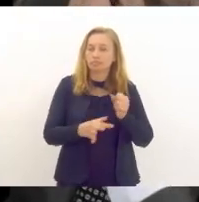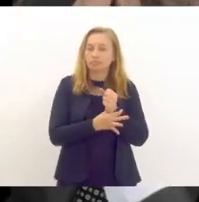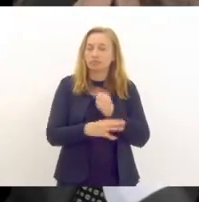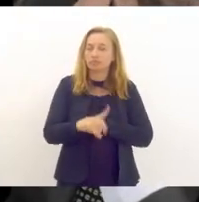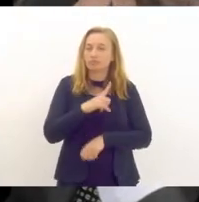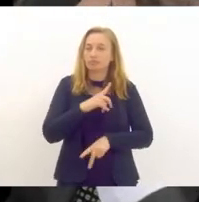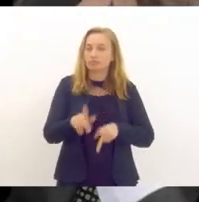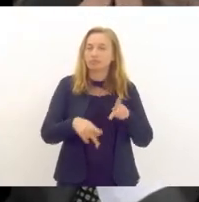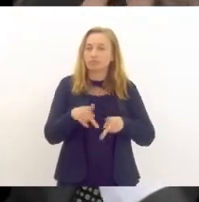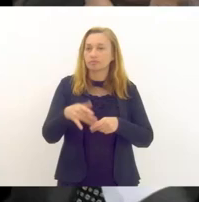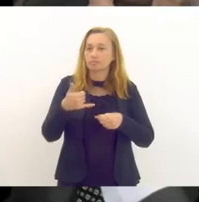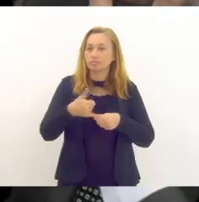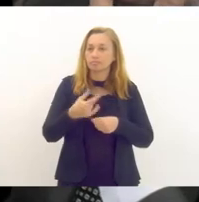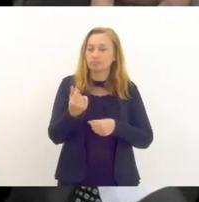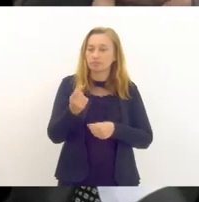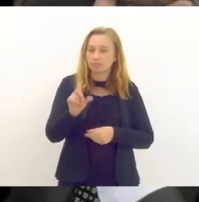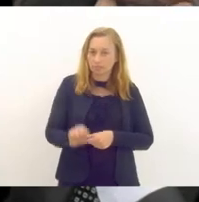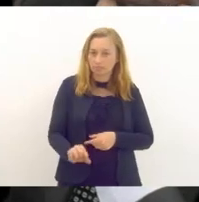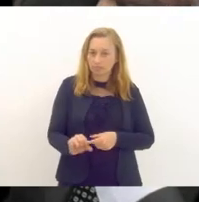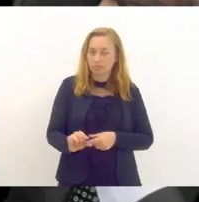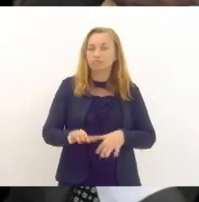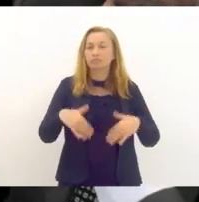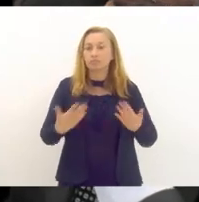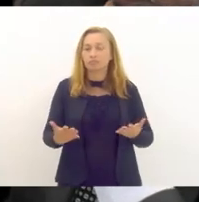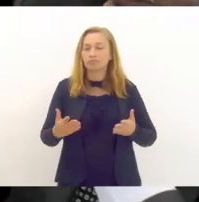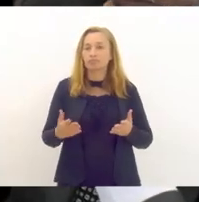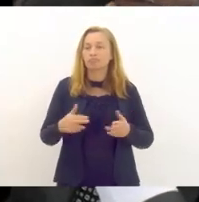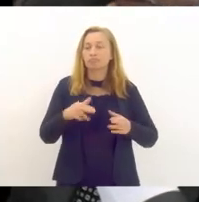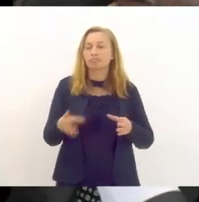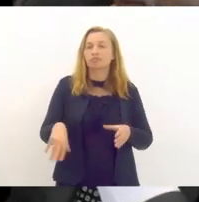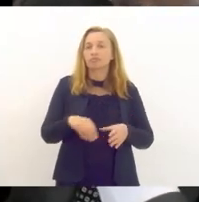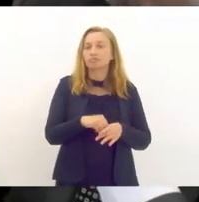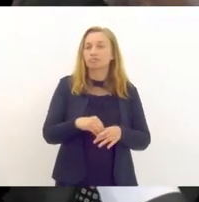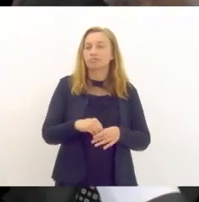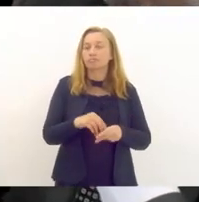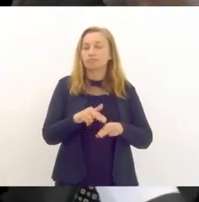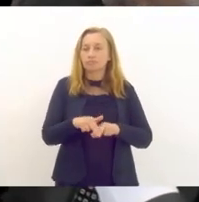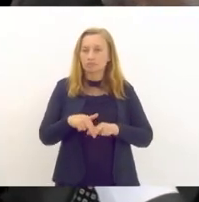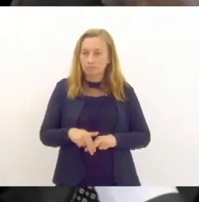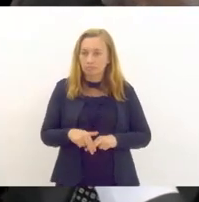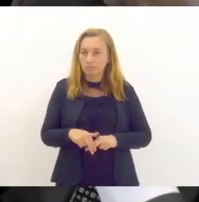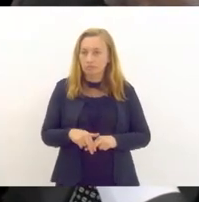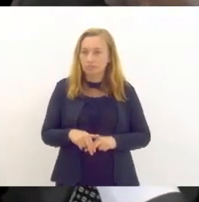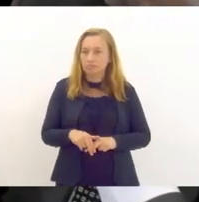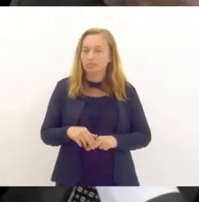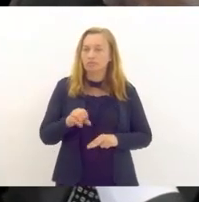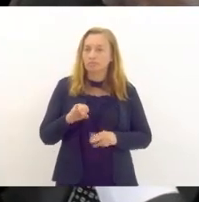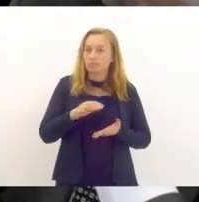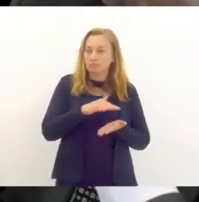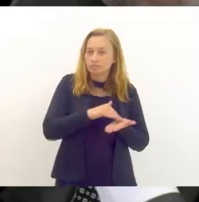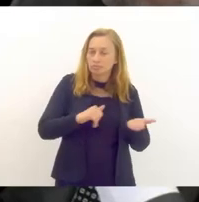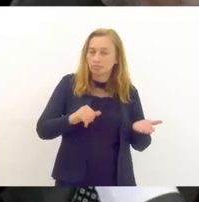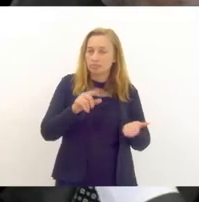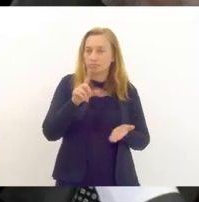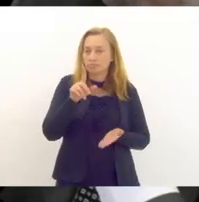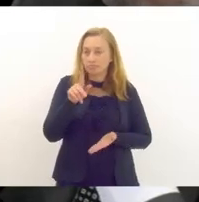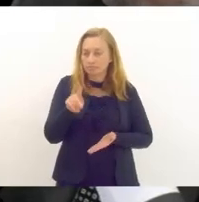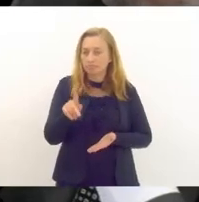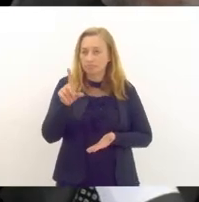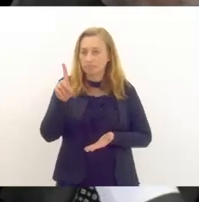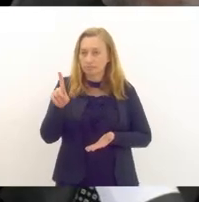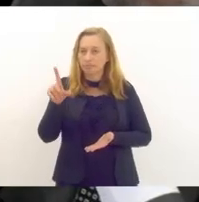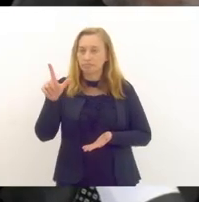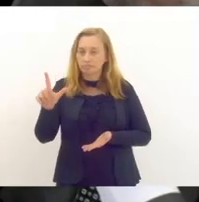um combustível mais barato então dentro dessas razões senhor presidente desde que se retire o pdl e